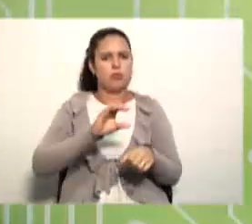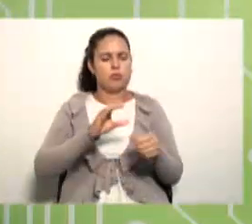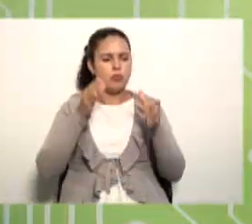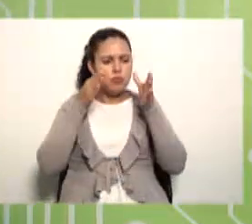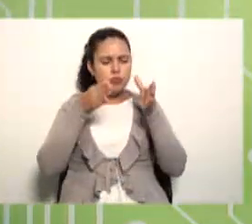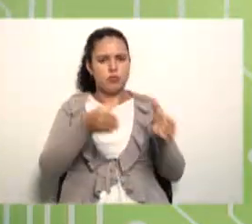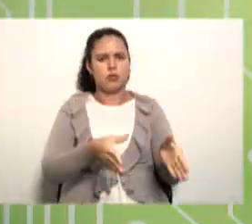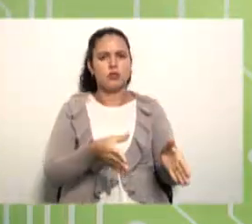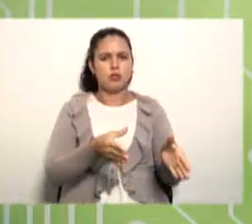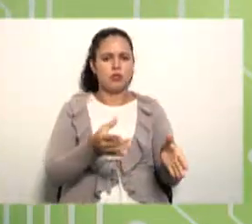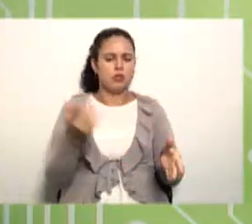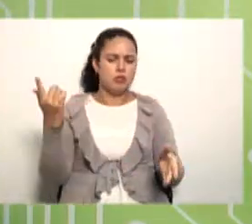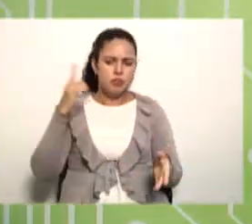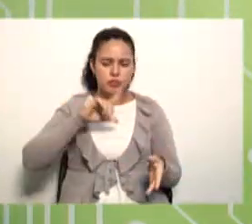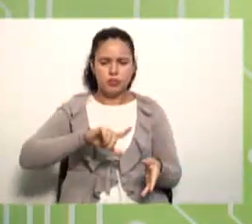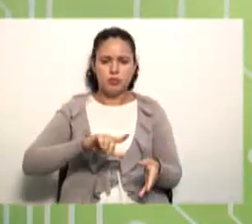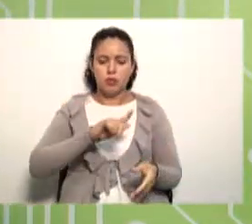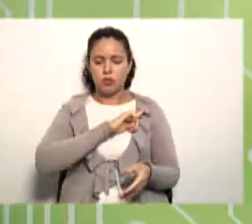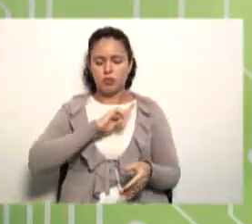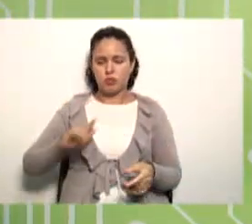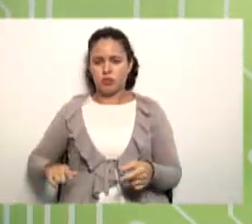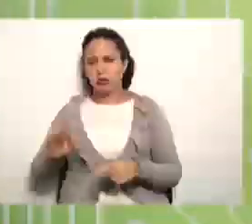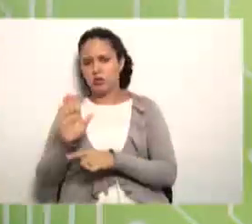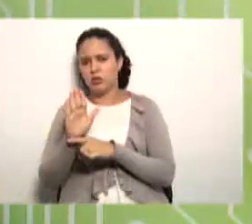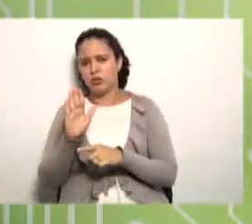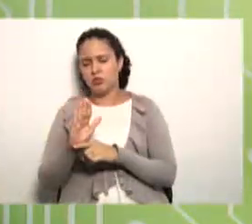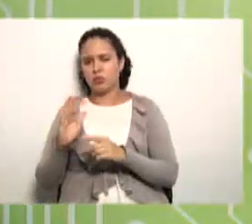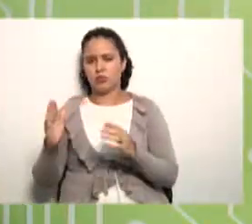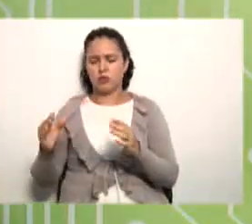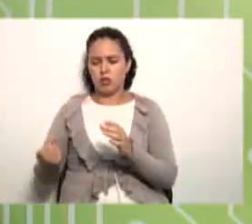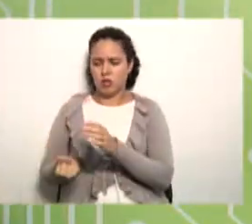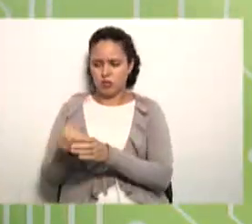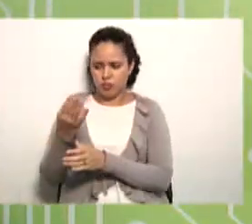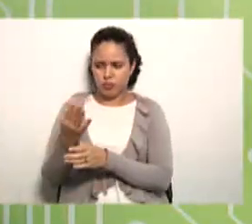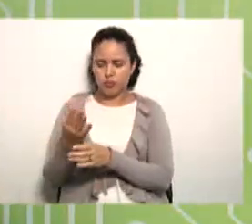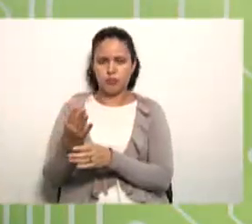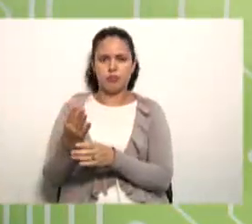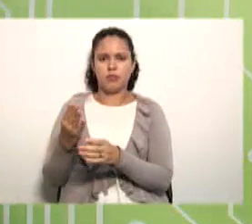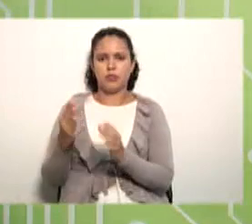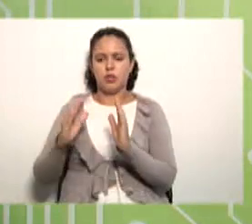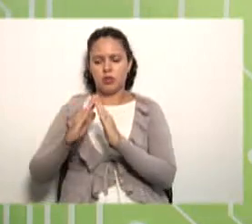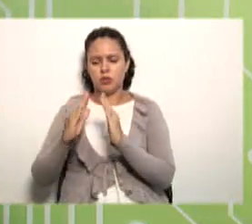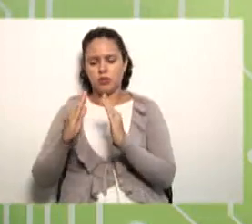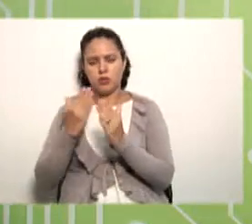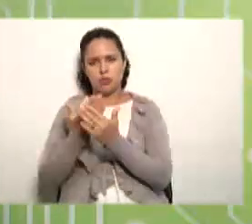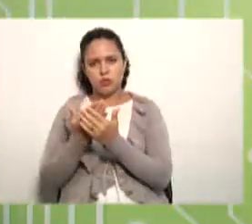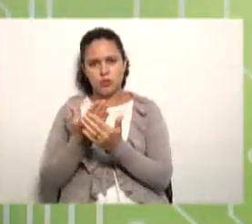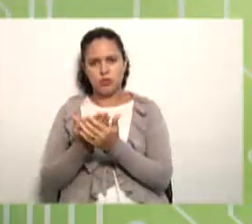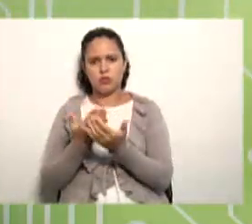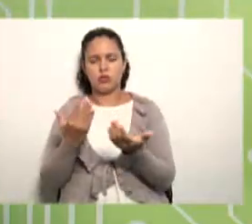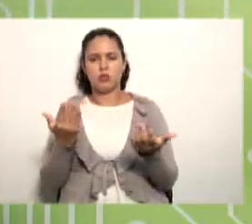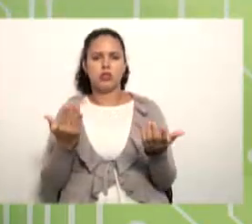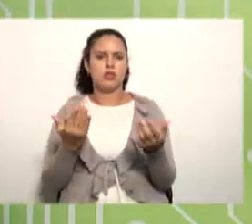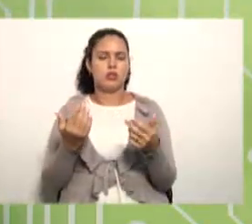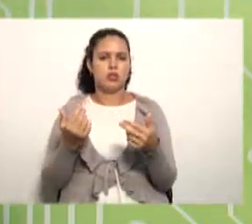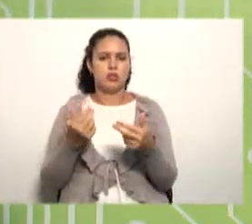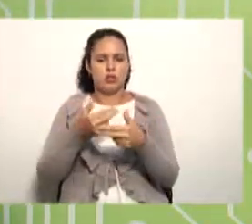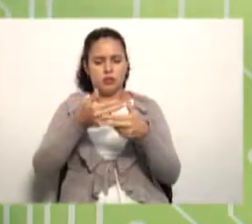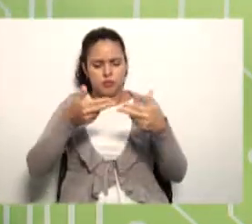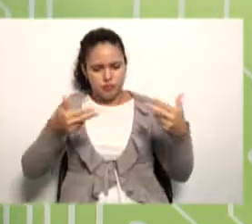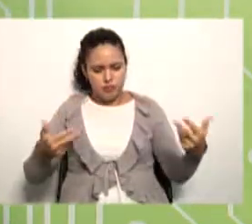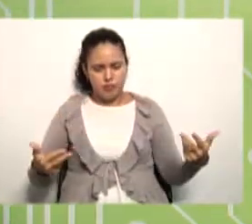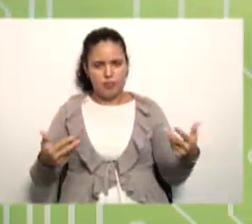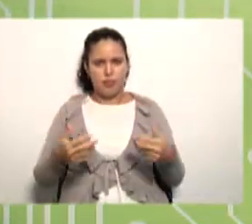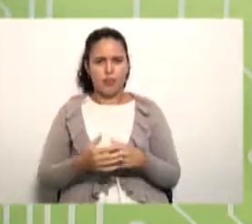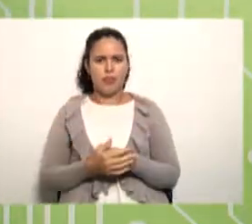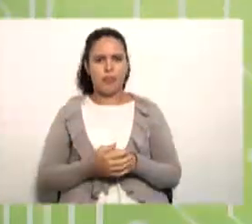governo abre escolas, creches, faculdades, por isso que o governo tem um curso técnico em cooperativismo, por isso que o governo abre um curso de